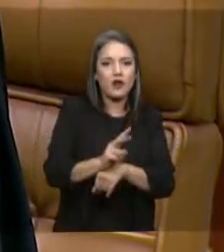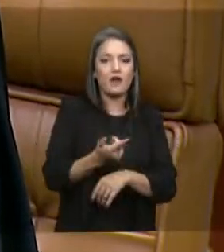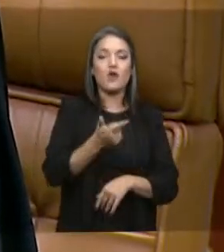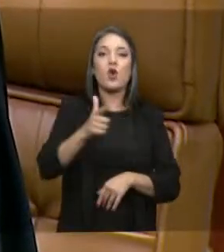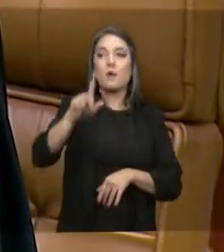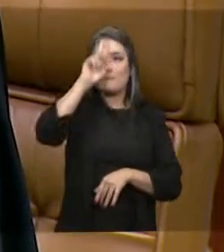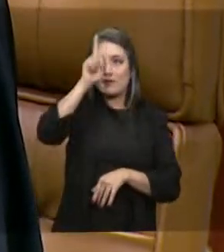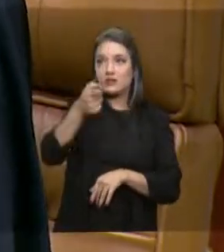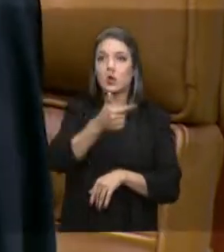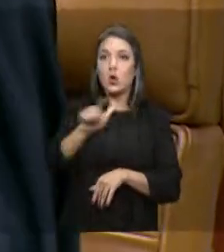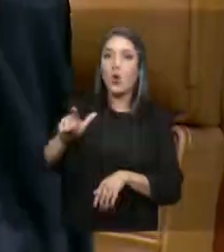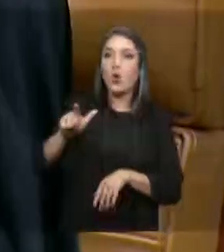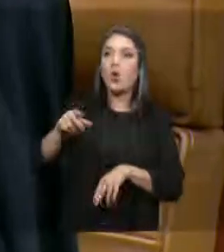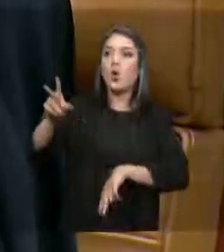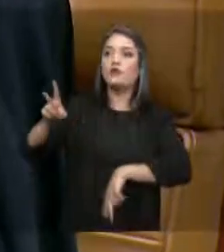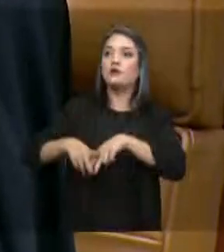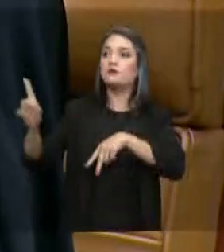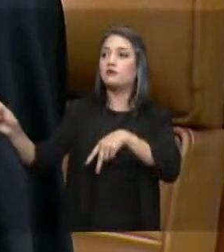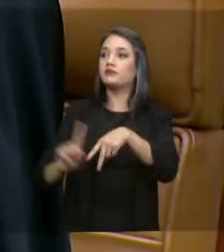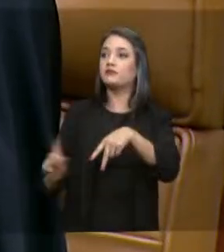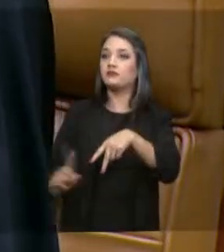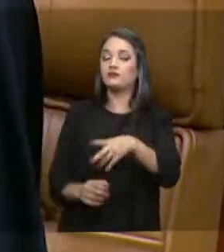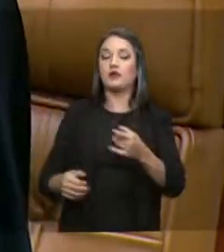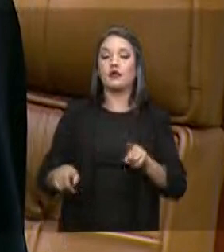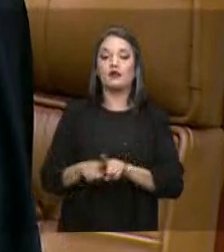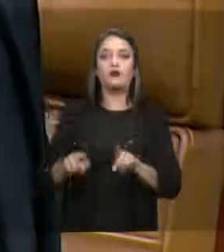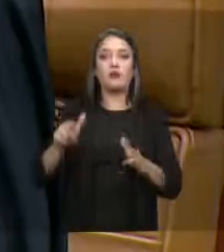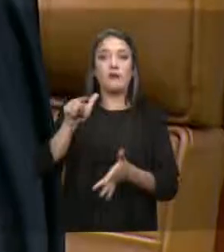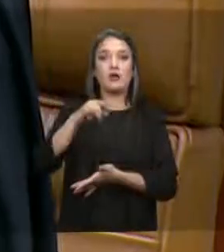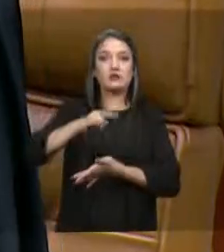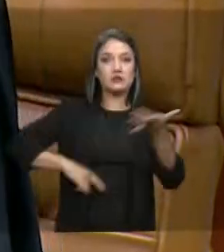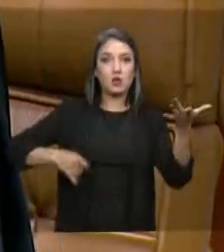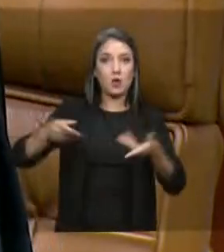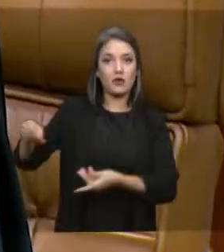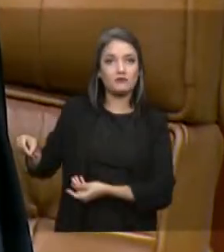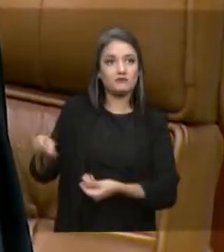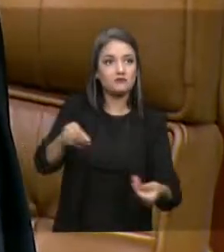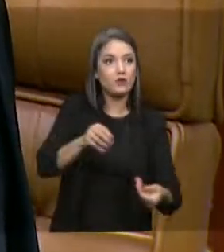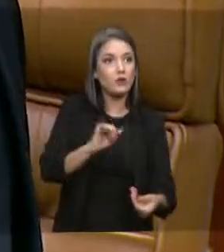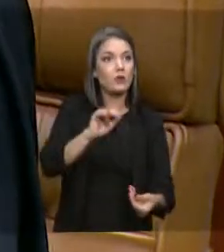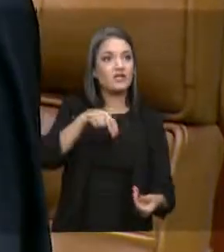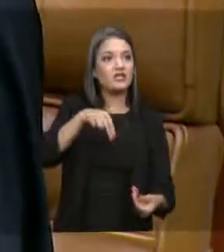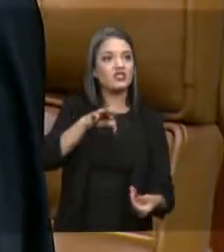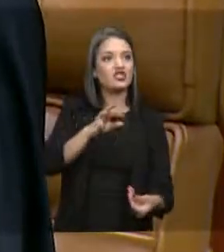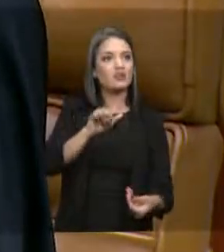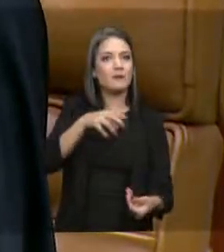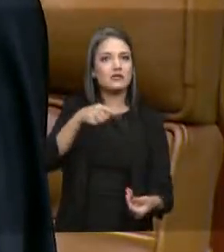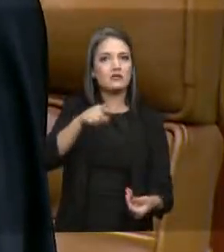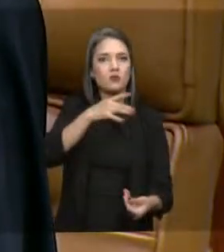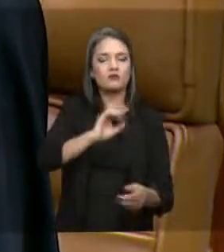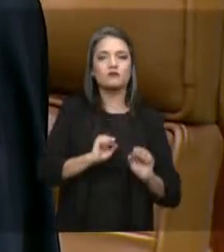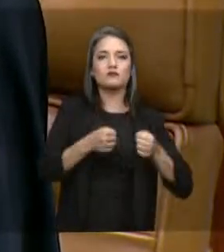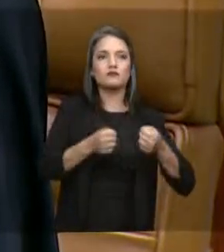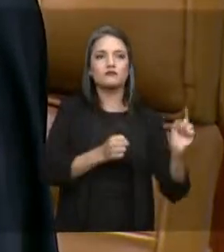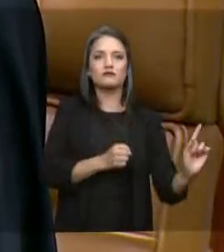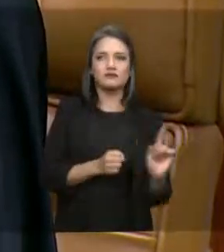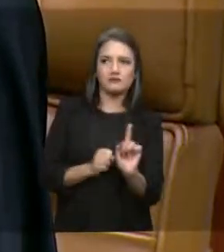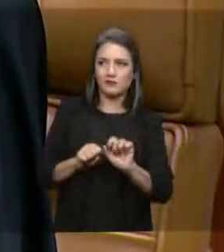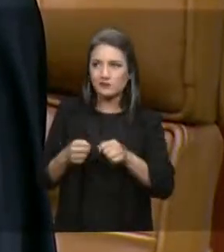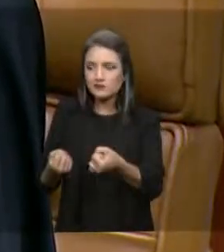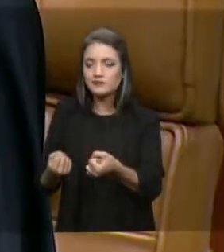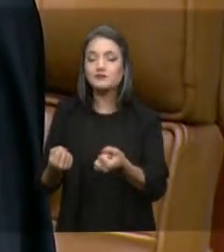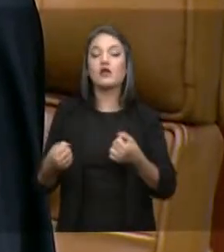buscas e apreensões necessárias as intimações para a defesa prévia e agora nessa